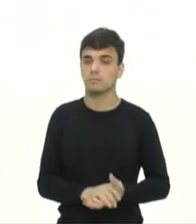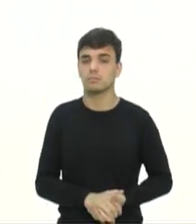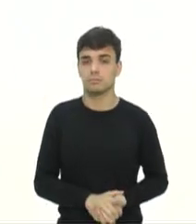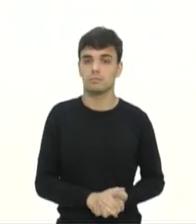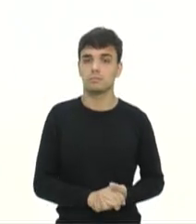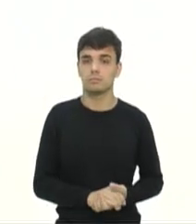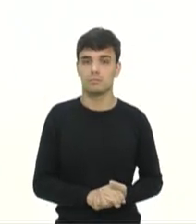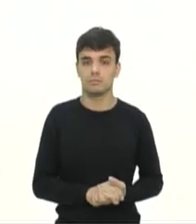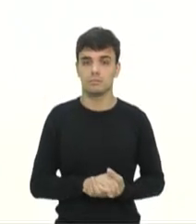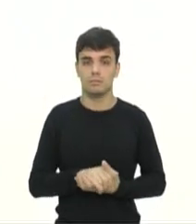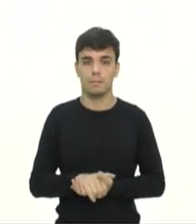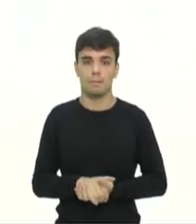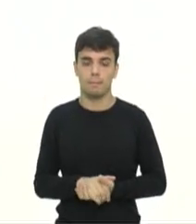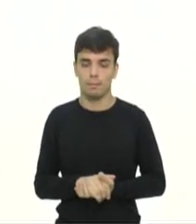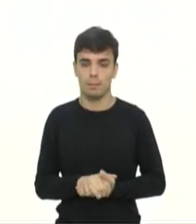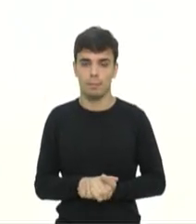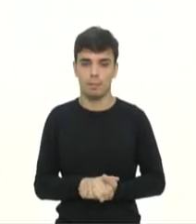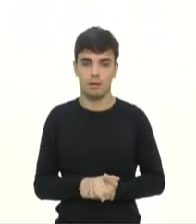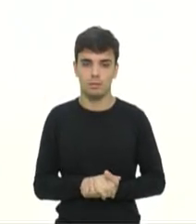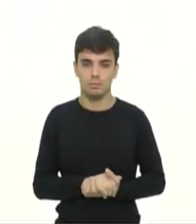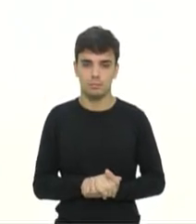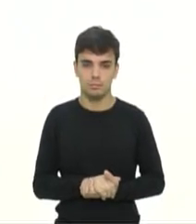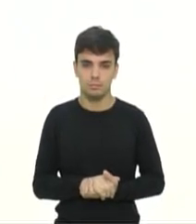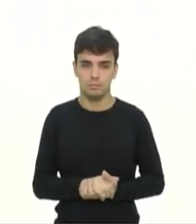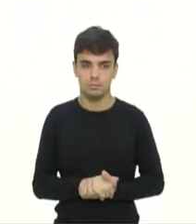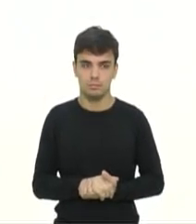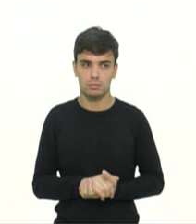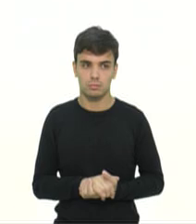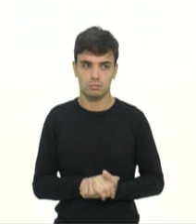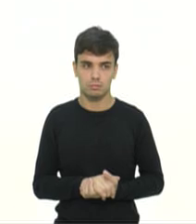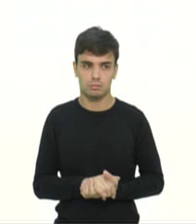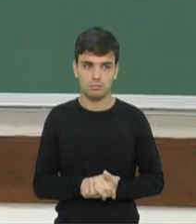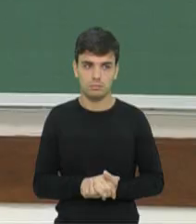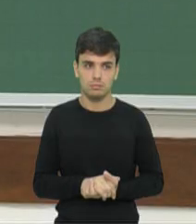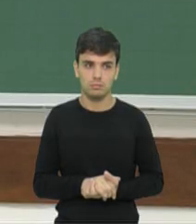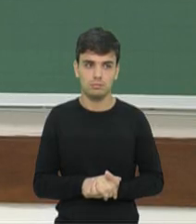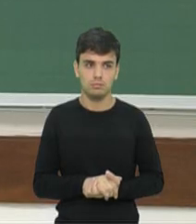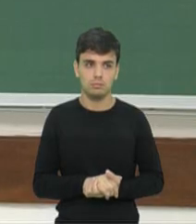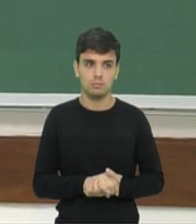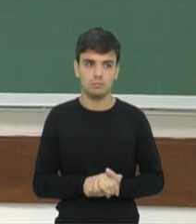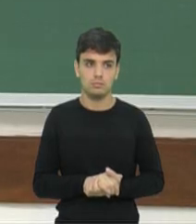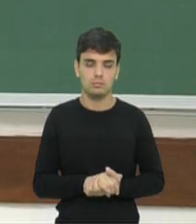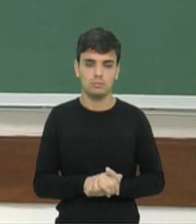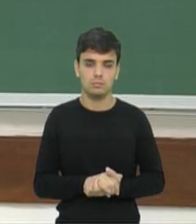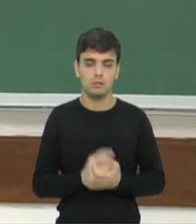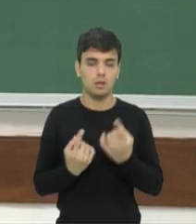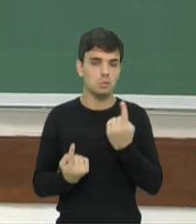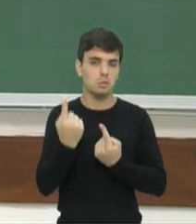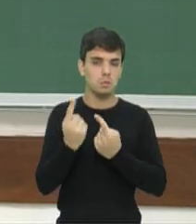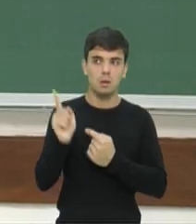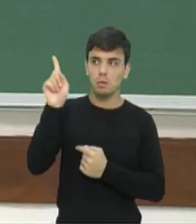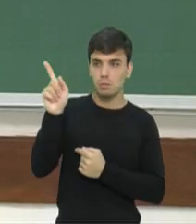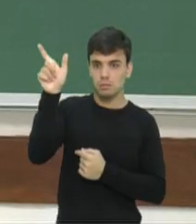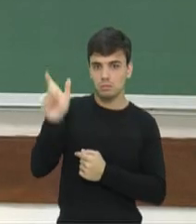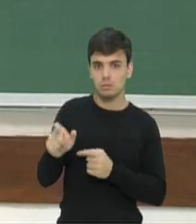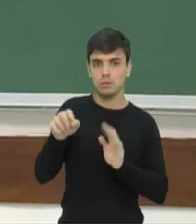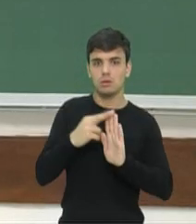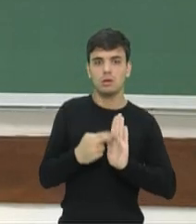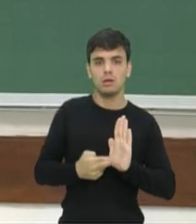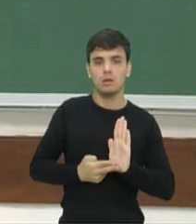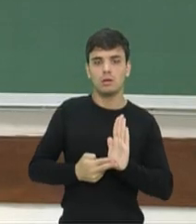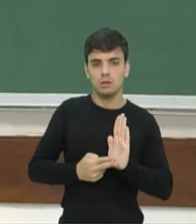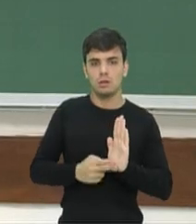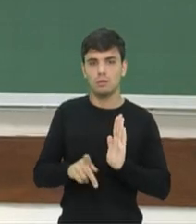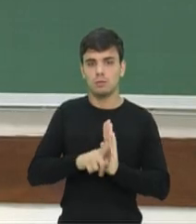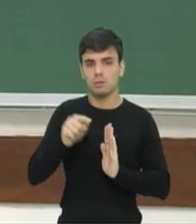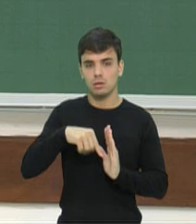e CBK. Ou letra D, IJF e CBJ. Então aqui falamos do karatê. Quais dessas entidades que vão regulamentar o karatê a